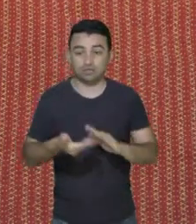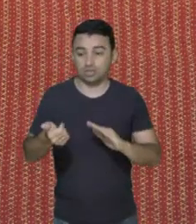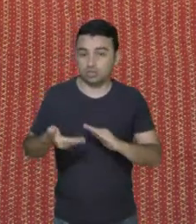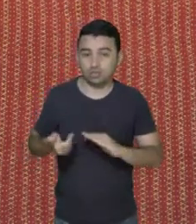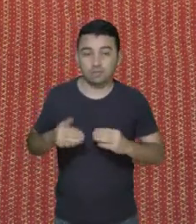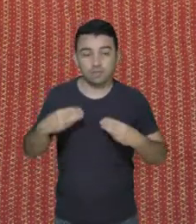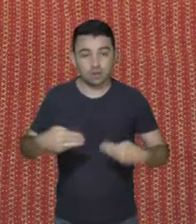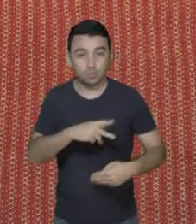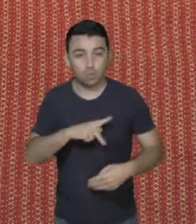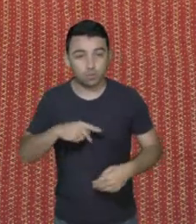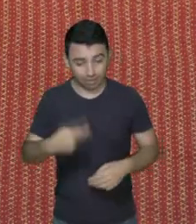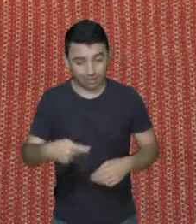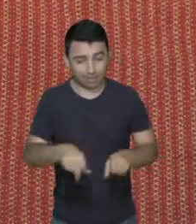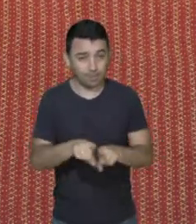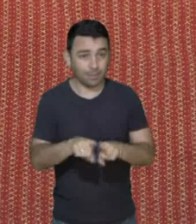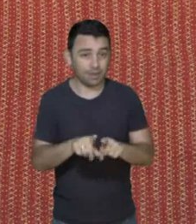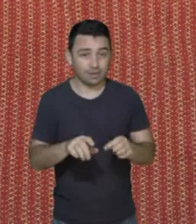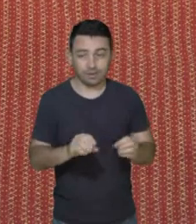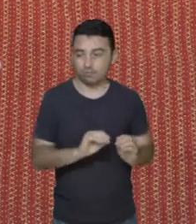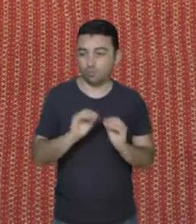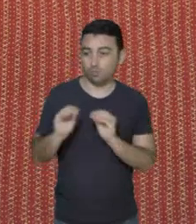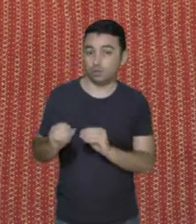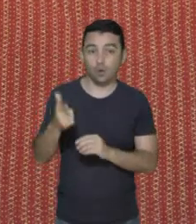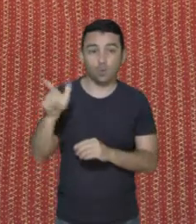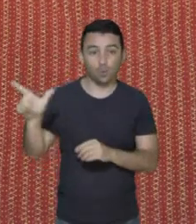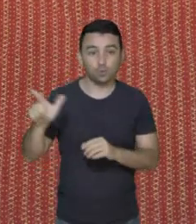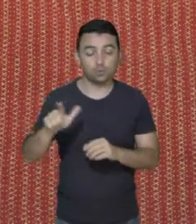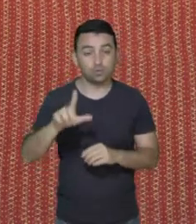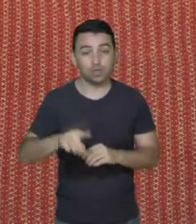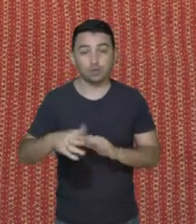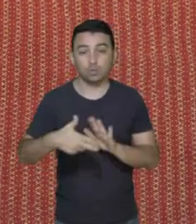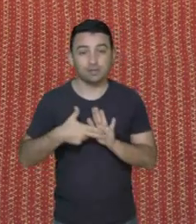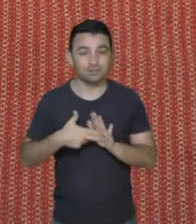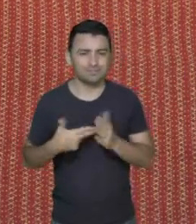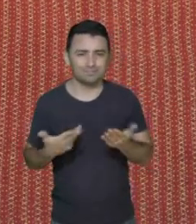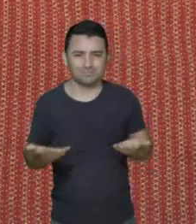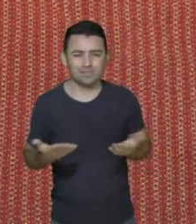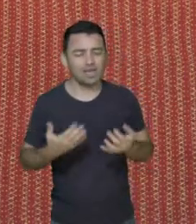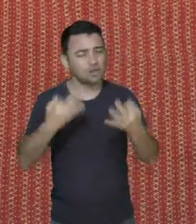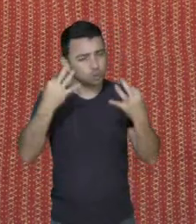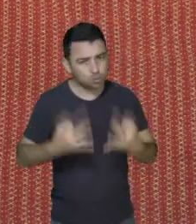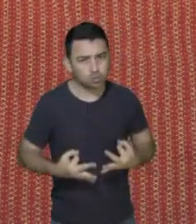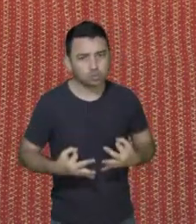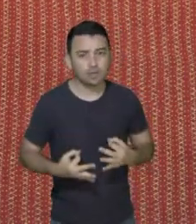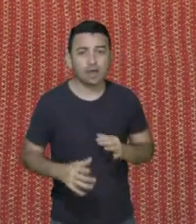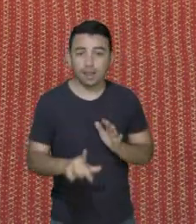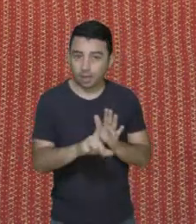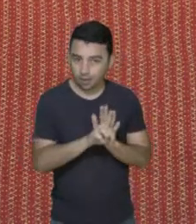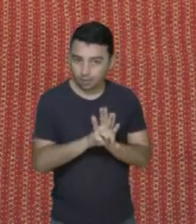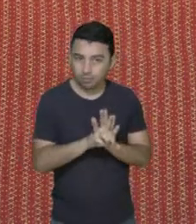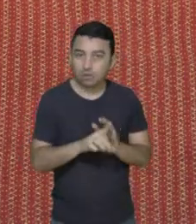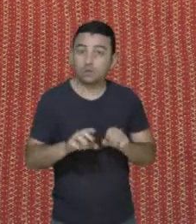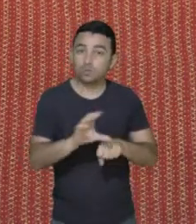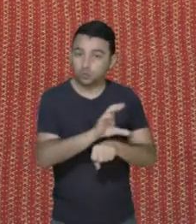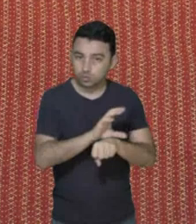até desta casa, transferir para outra casa o direito de nomeação. Então, é justo, é legal e é constitucional darmos o